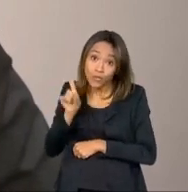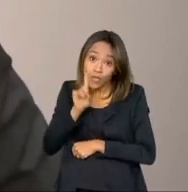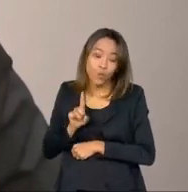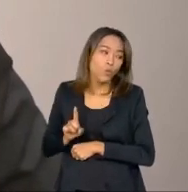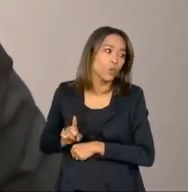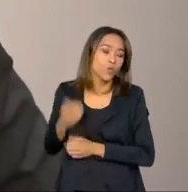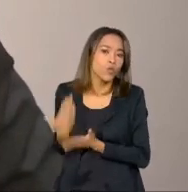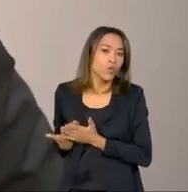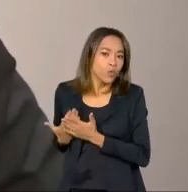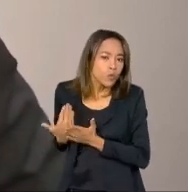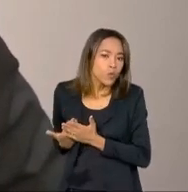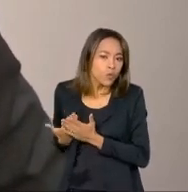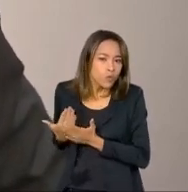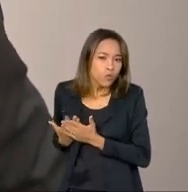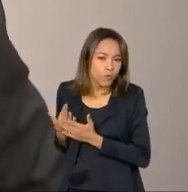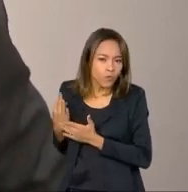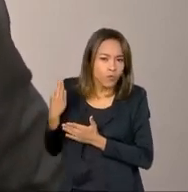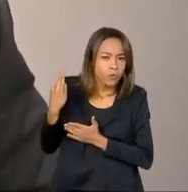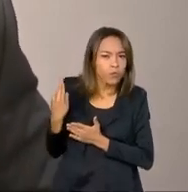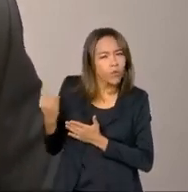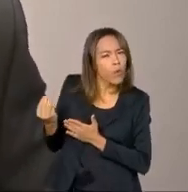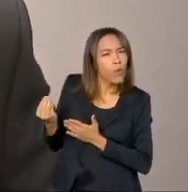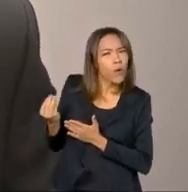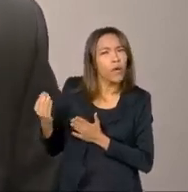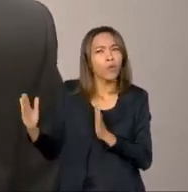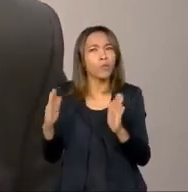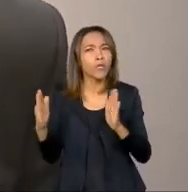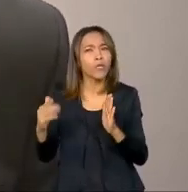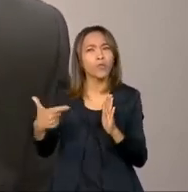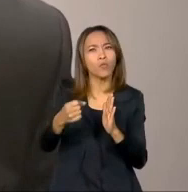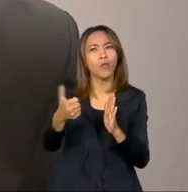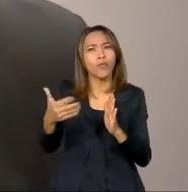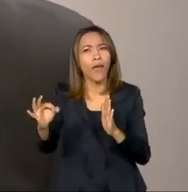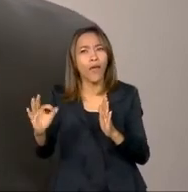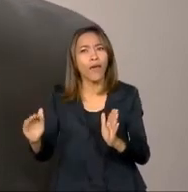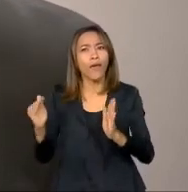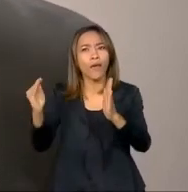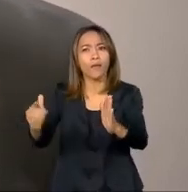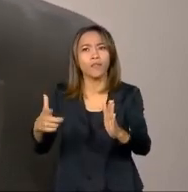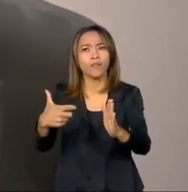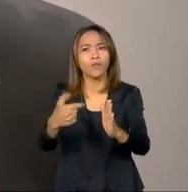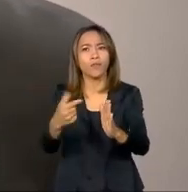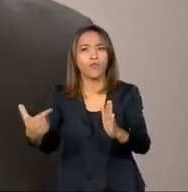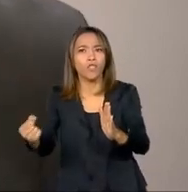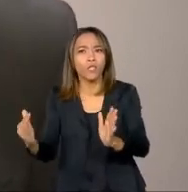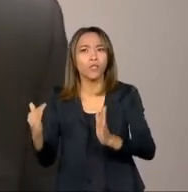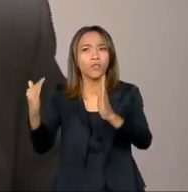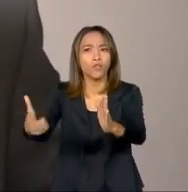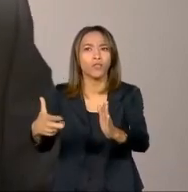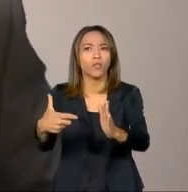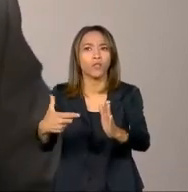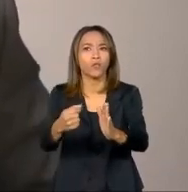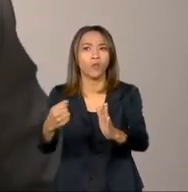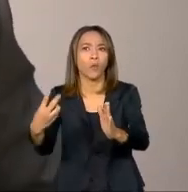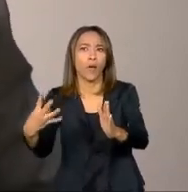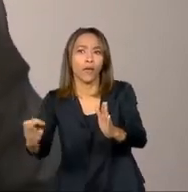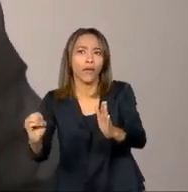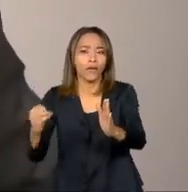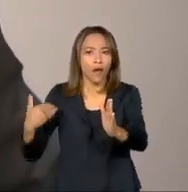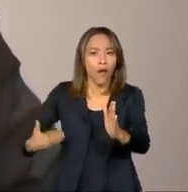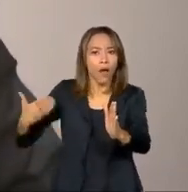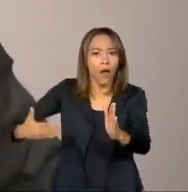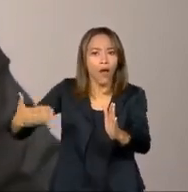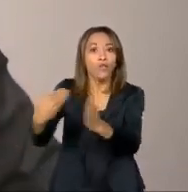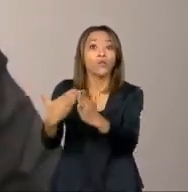o futuro. Como é que é o mundo 2010, 2020, 2030, 2040? É um mundo